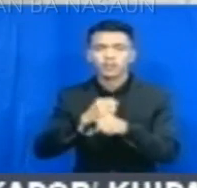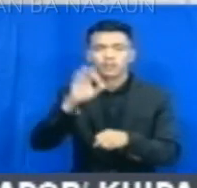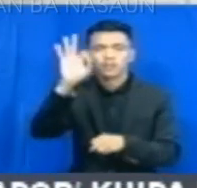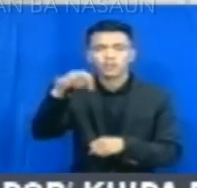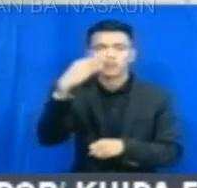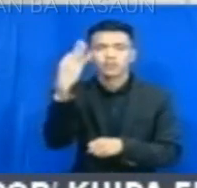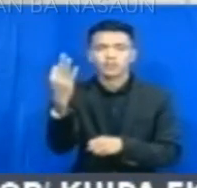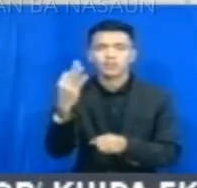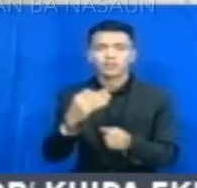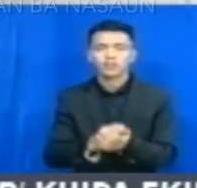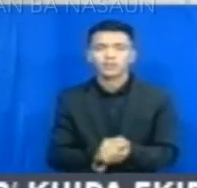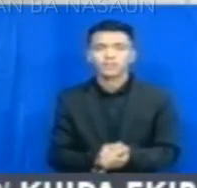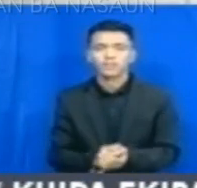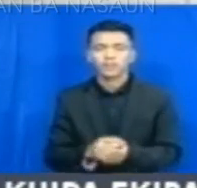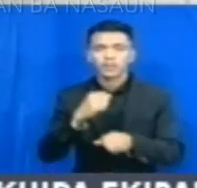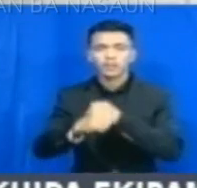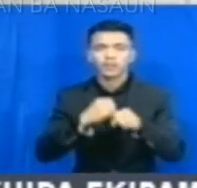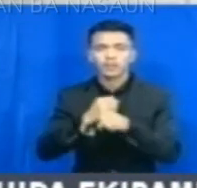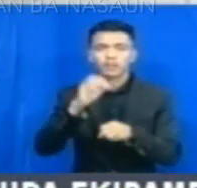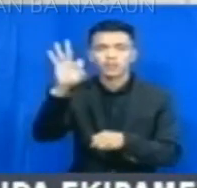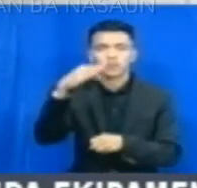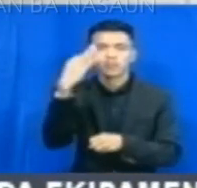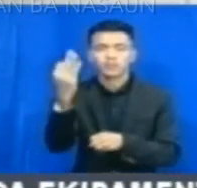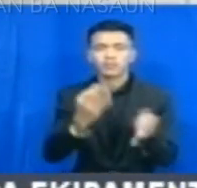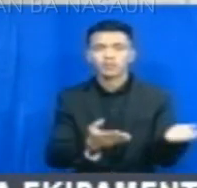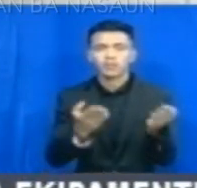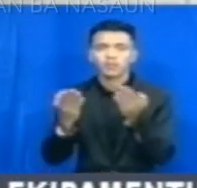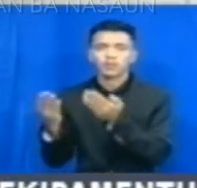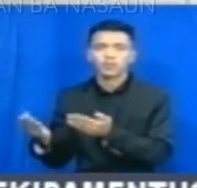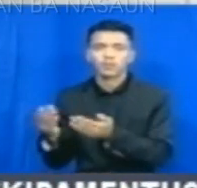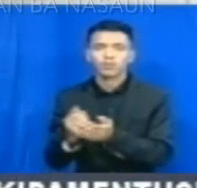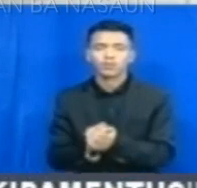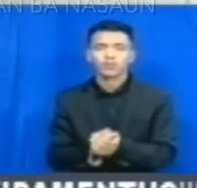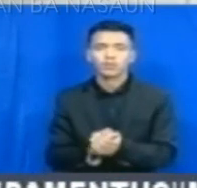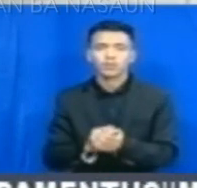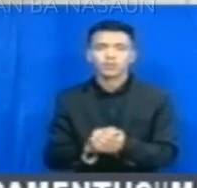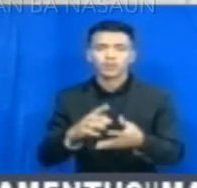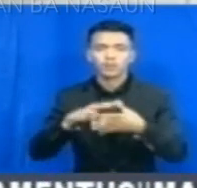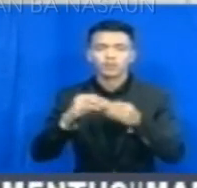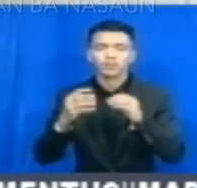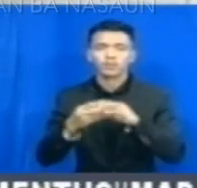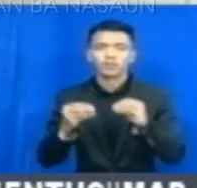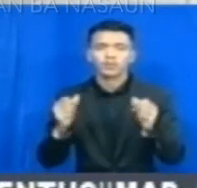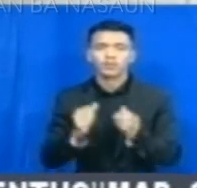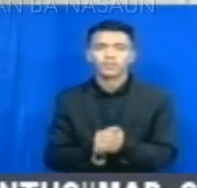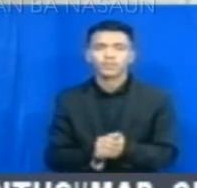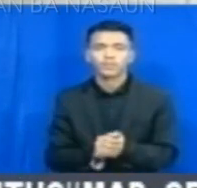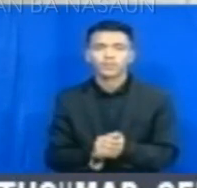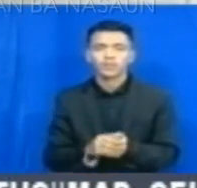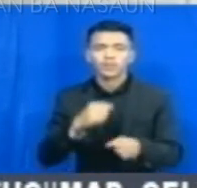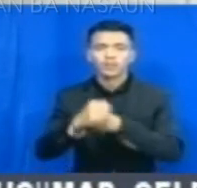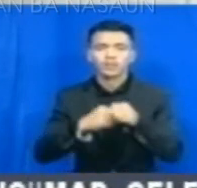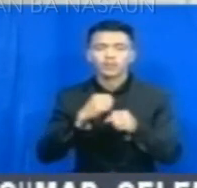Resinsia. Baami Tina Sanulu Resinsia ne lorimos memoria dia ne memoria at baita hoto. Mesmo ke kino